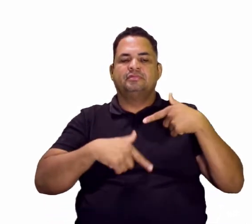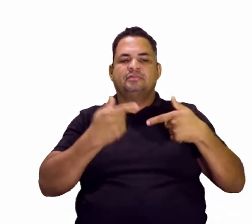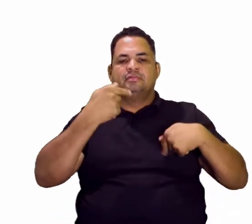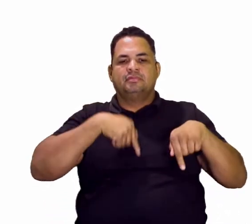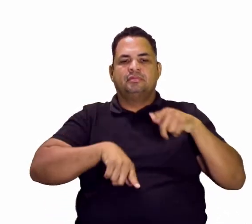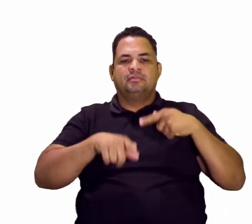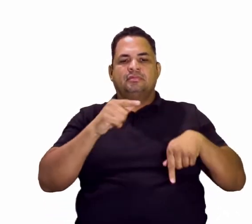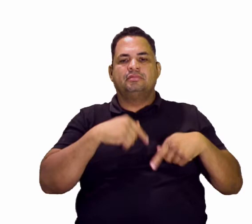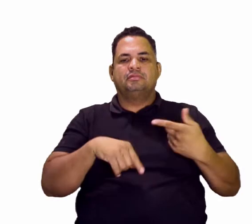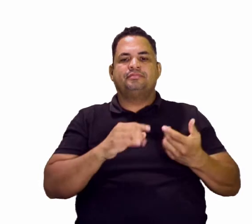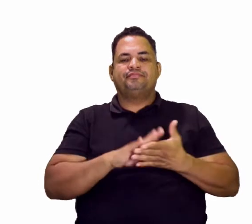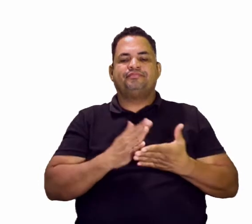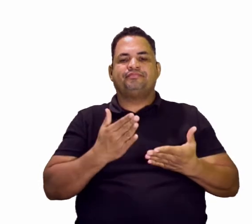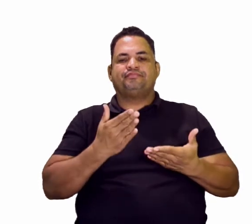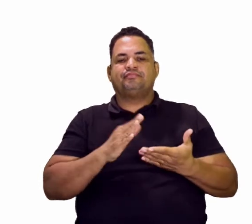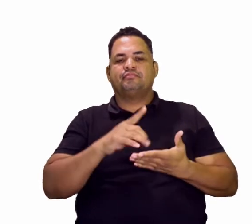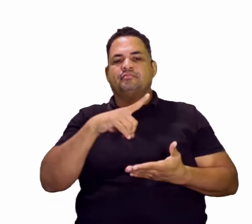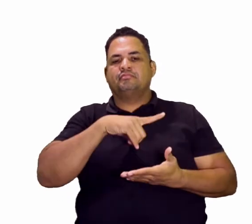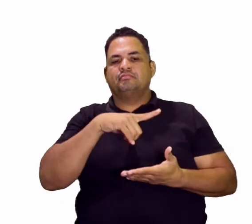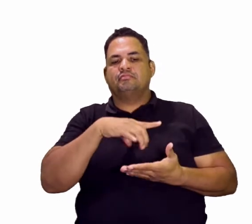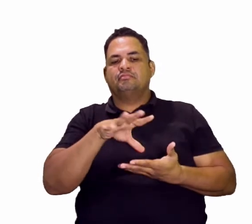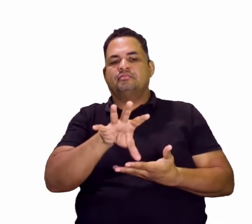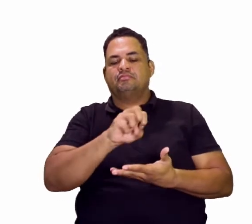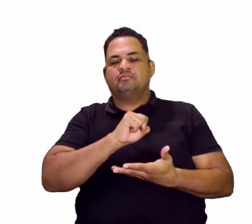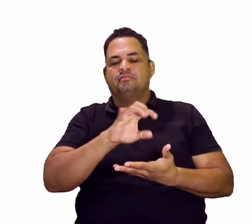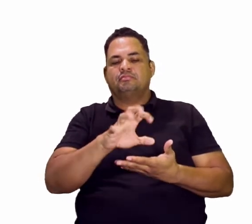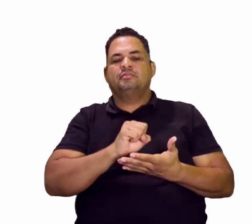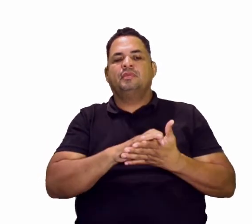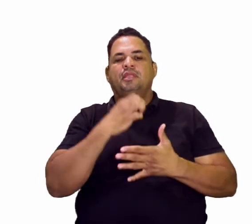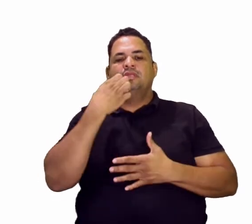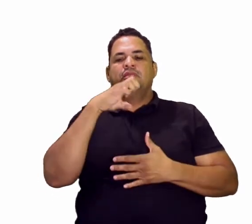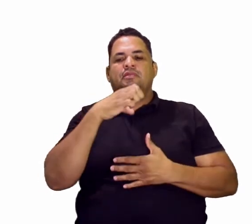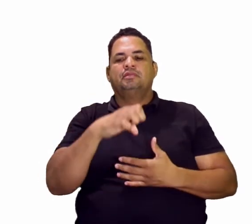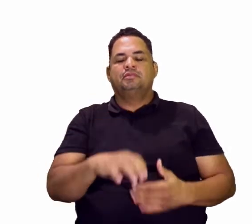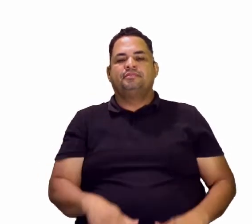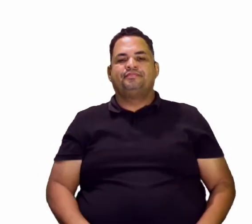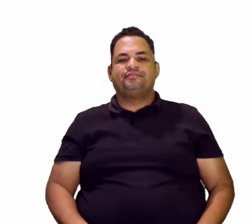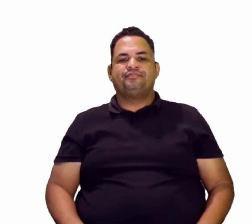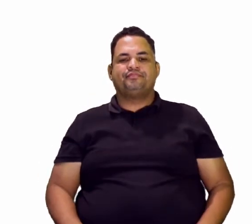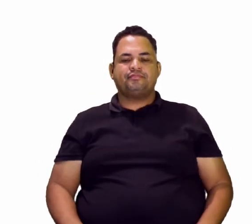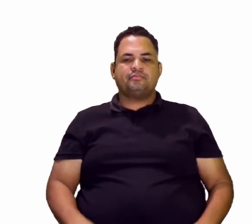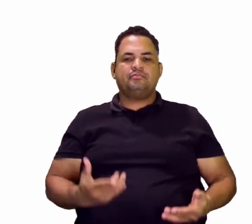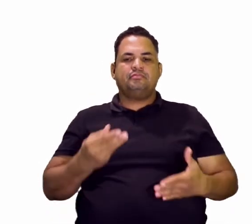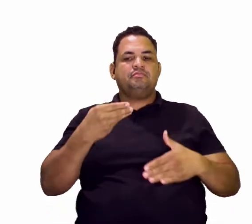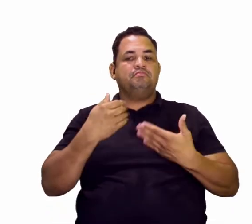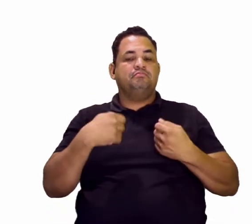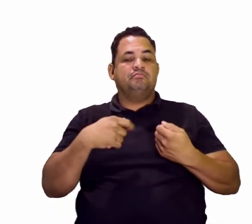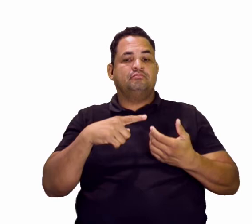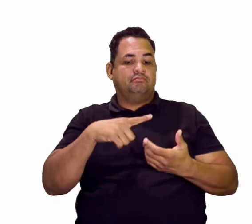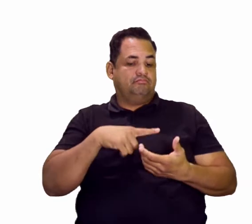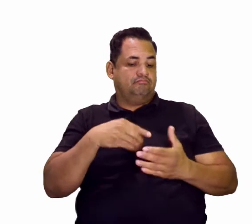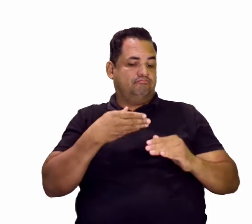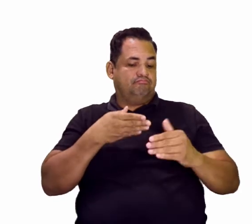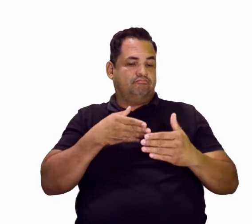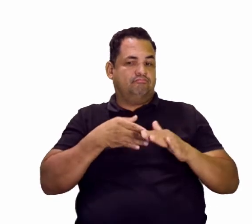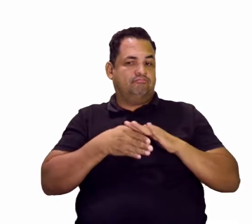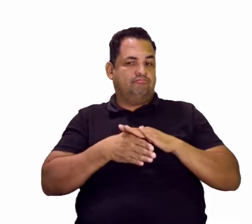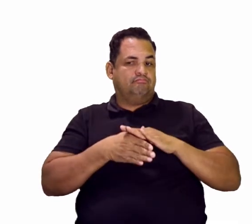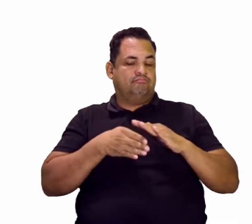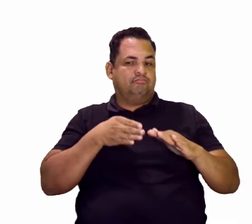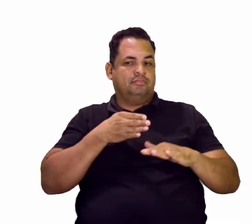atividades metabólicas, ou seja, obter energia, tá? Sem estarem no interior de uma célula.